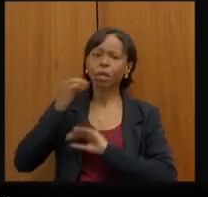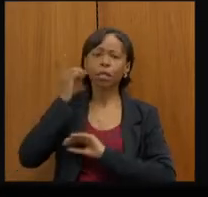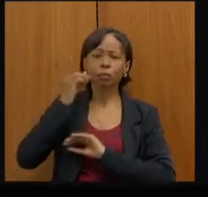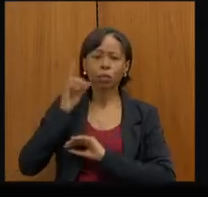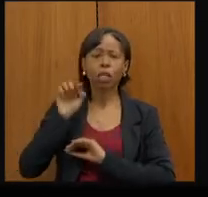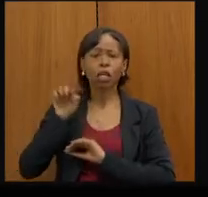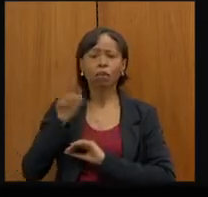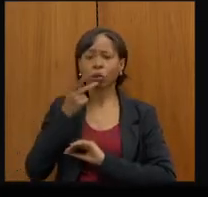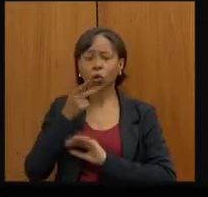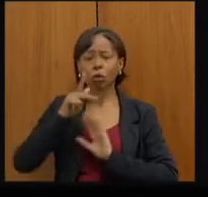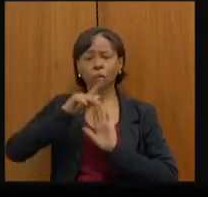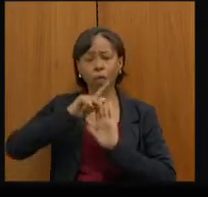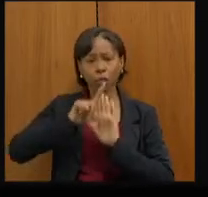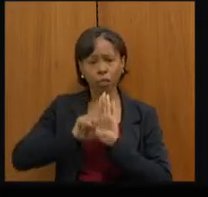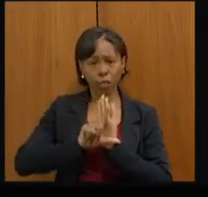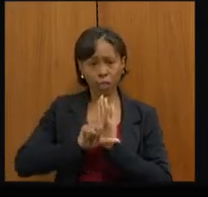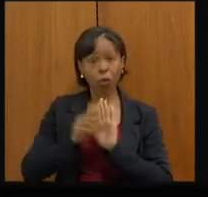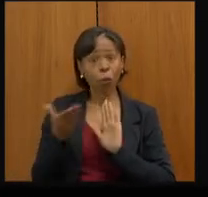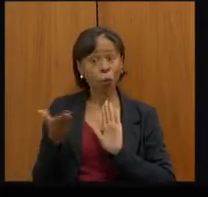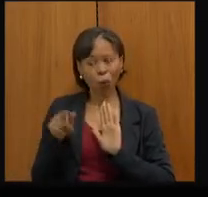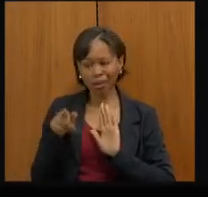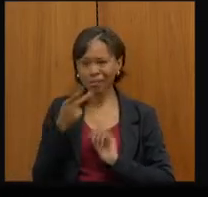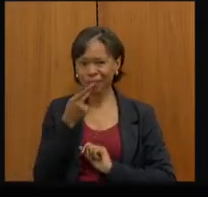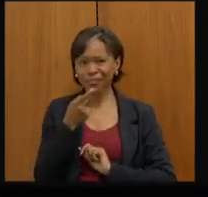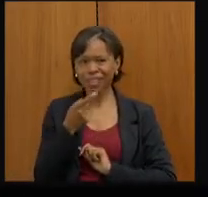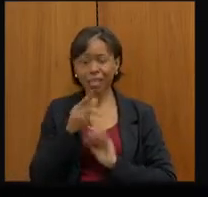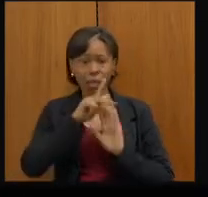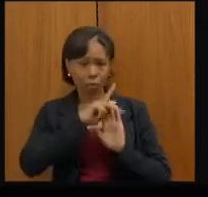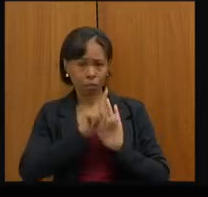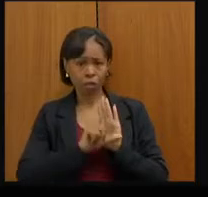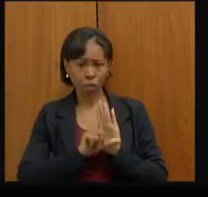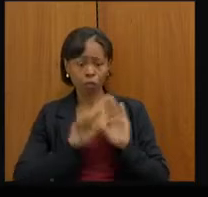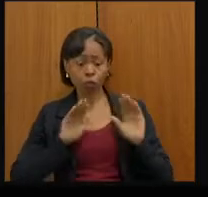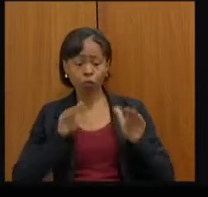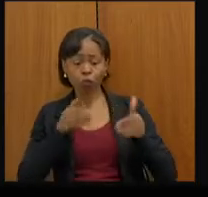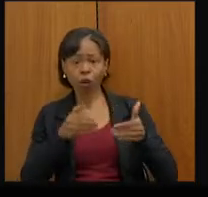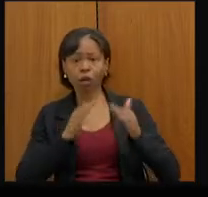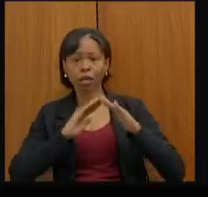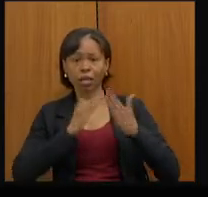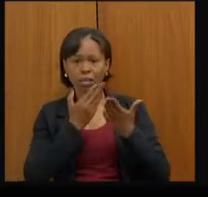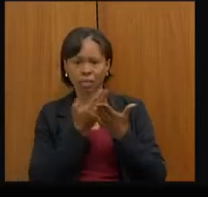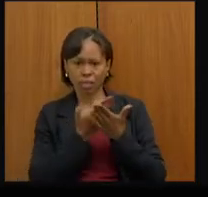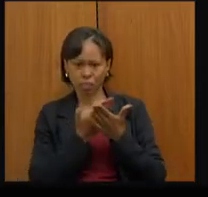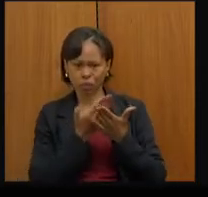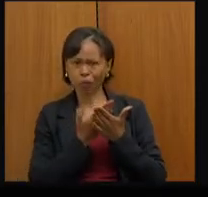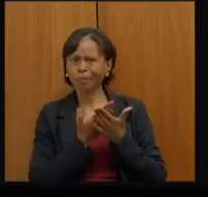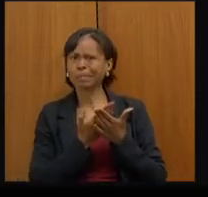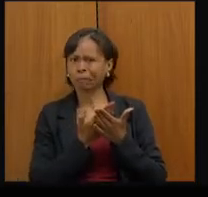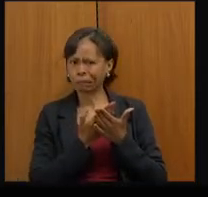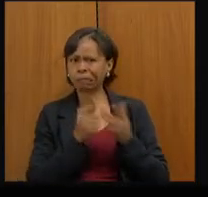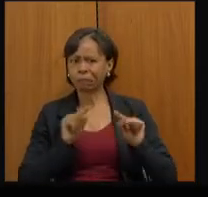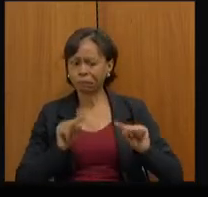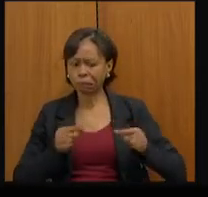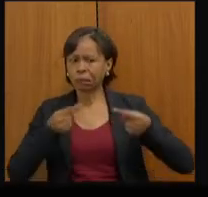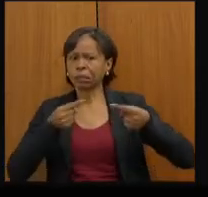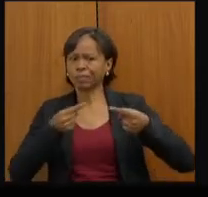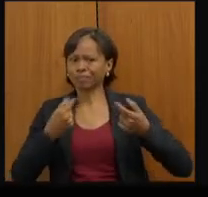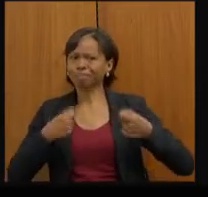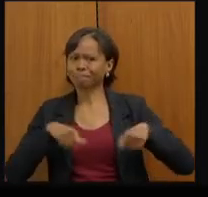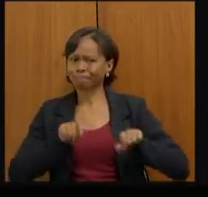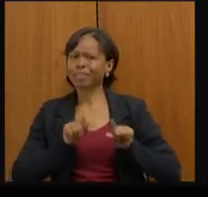mencionou hoje esse que vai trabalhar em relação à escola a escola é um enorme desafio e a gente decida